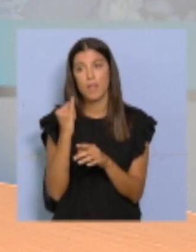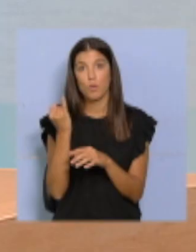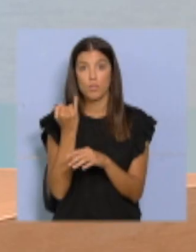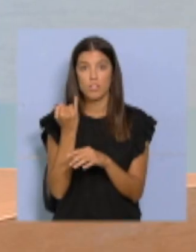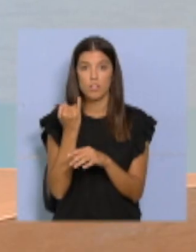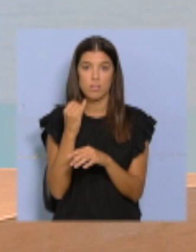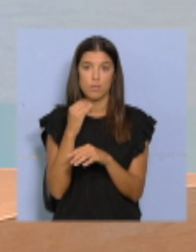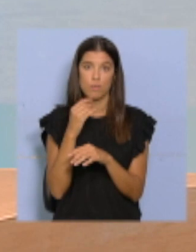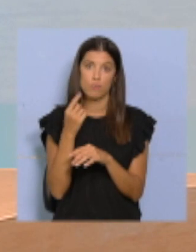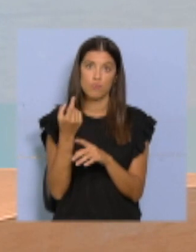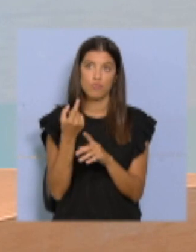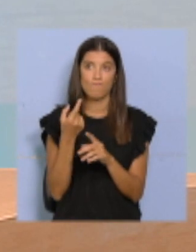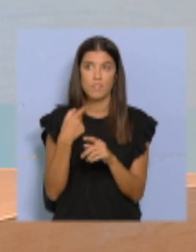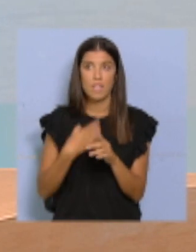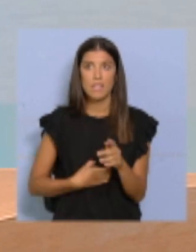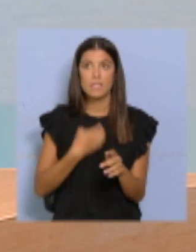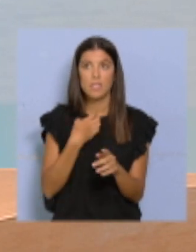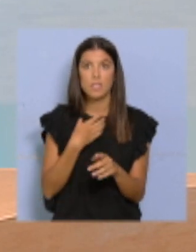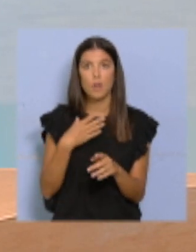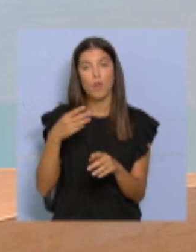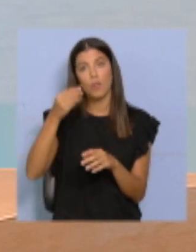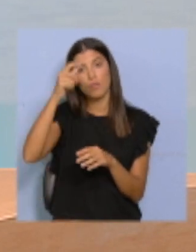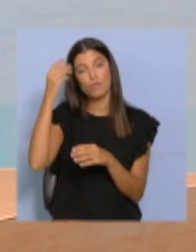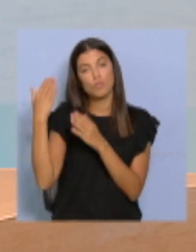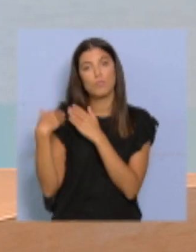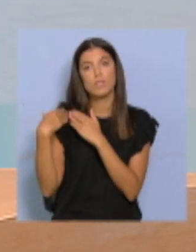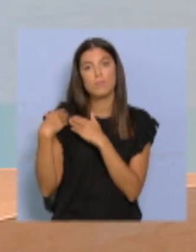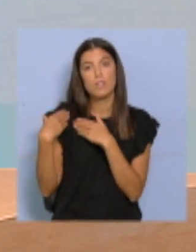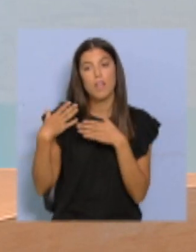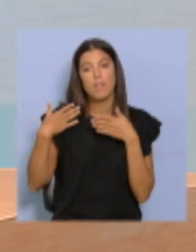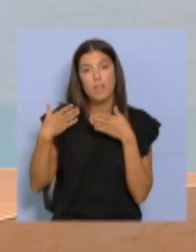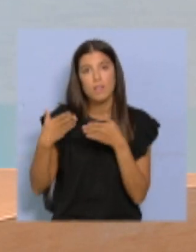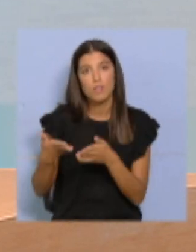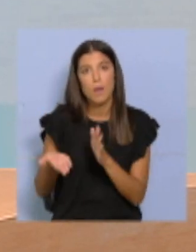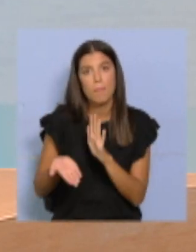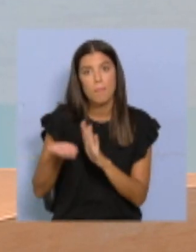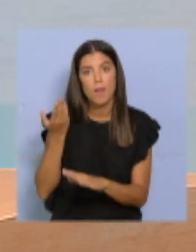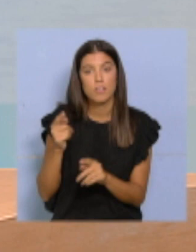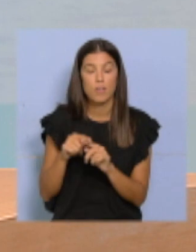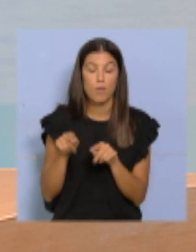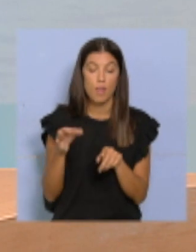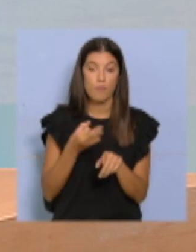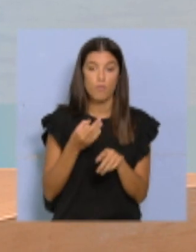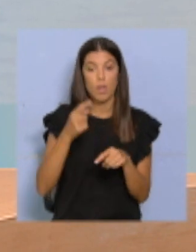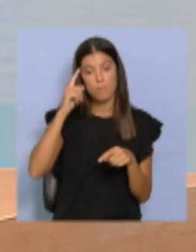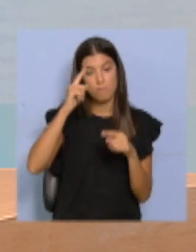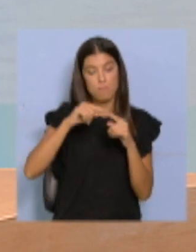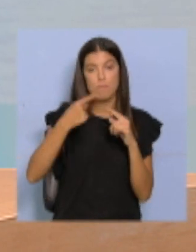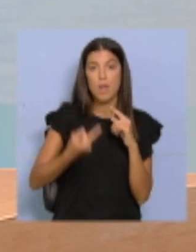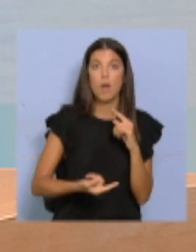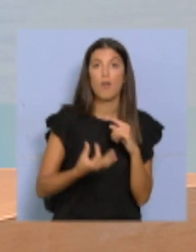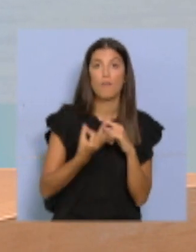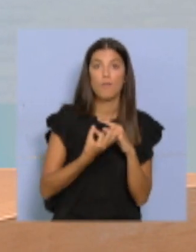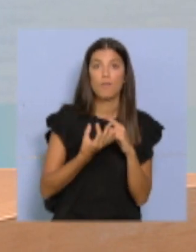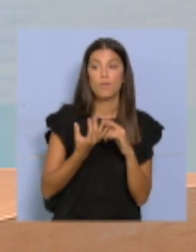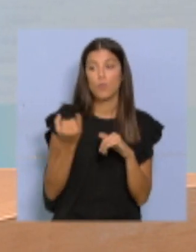Sim, há de facto, inicialmente houve ali a retração, a surpresa apanhou todos e o Instituto também,